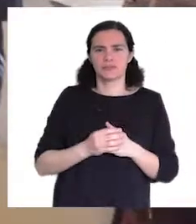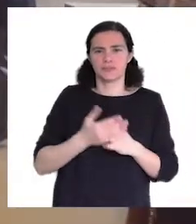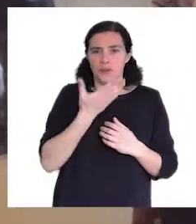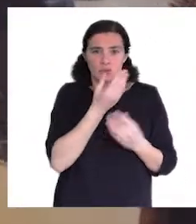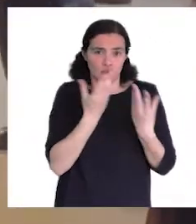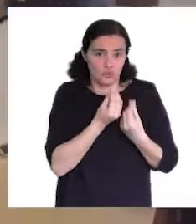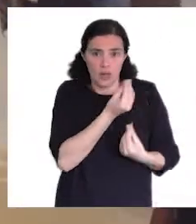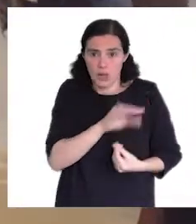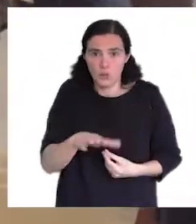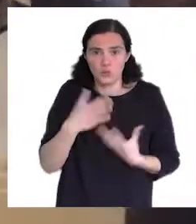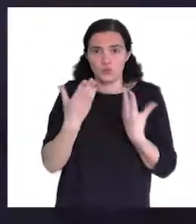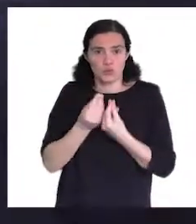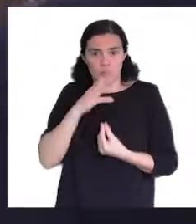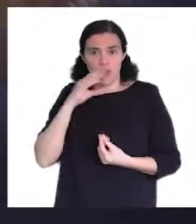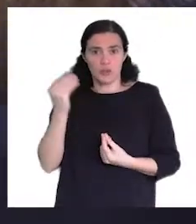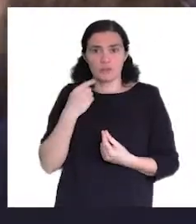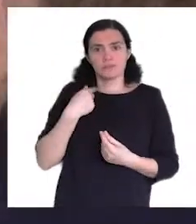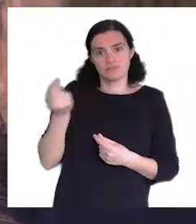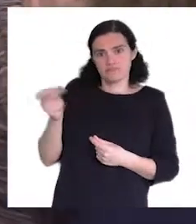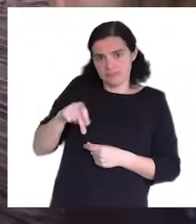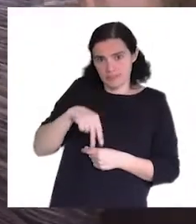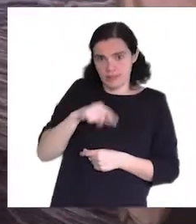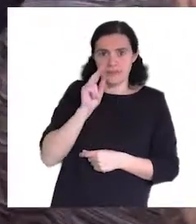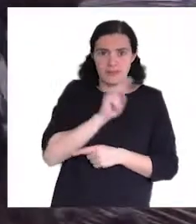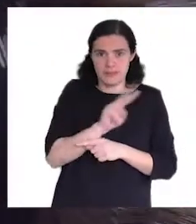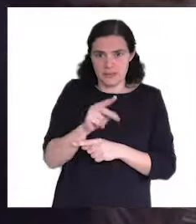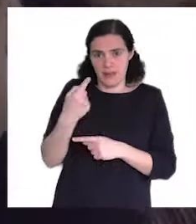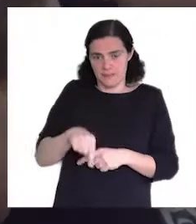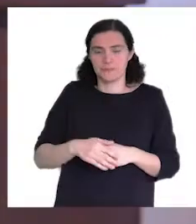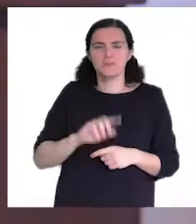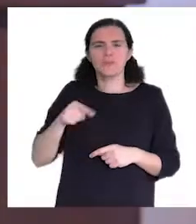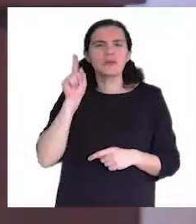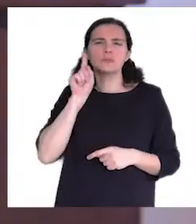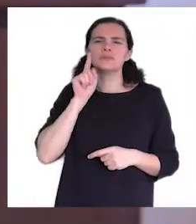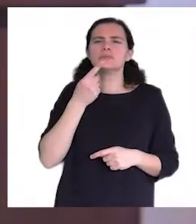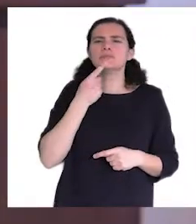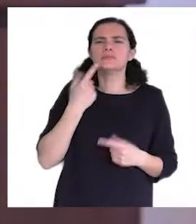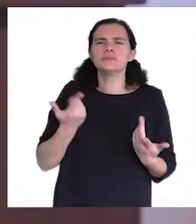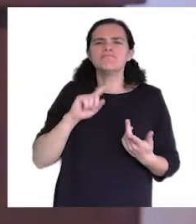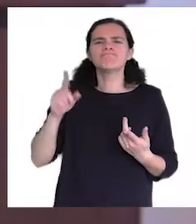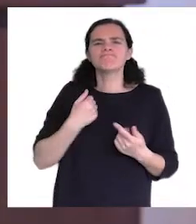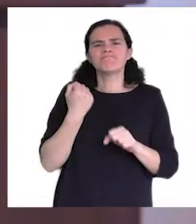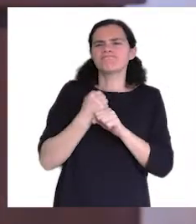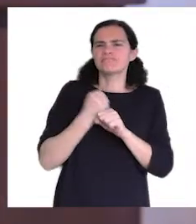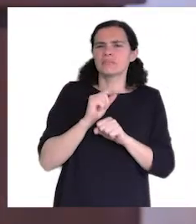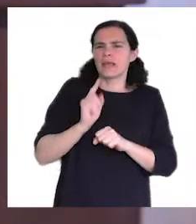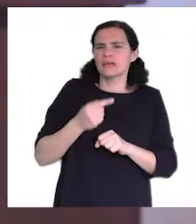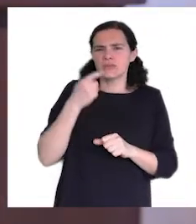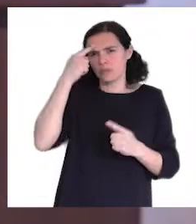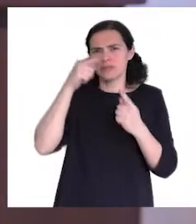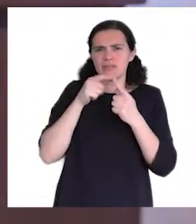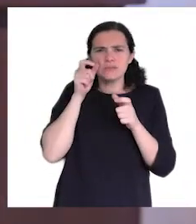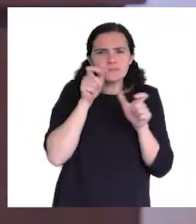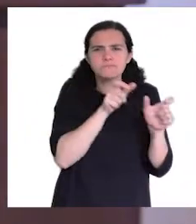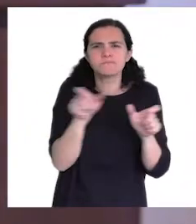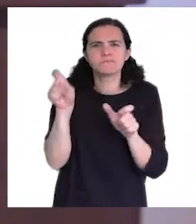o aluno, com o adulto que vem aqui visitar. A importância disto é nós percebermos qual é o nosso papel enquanto conservação de